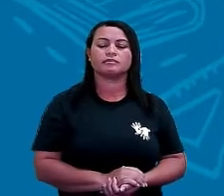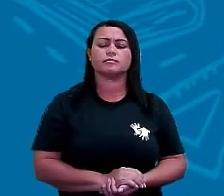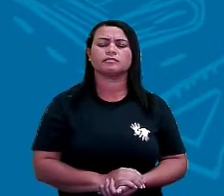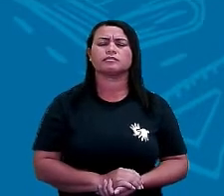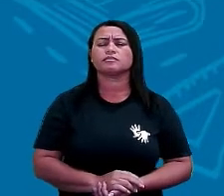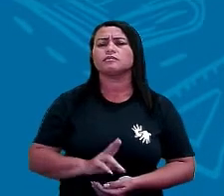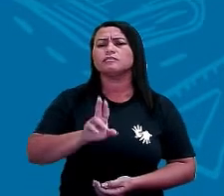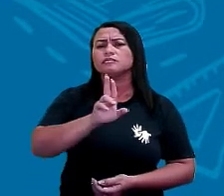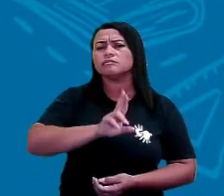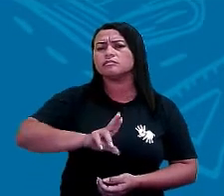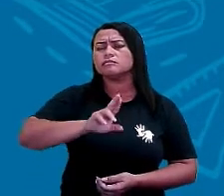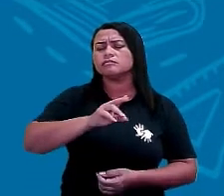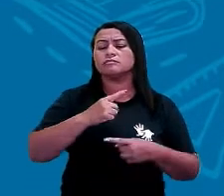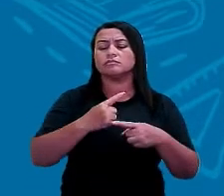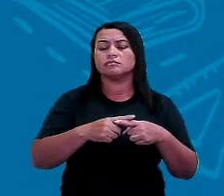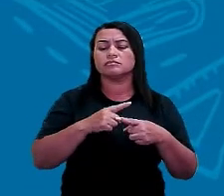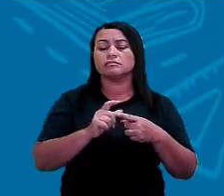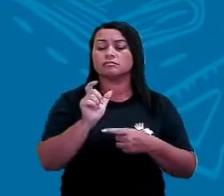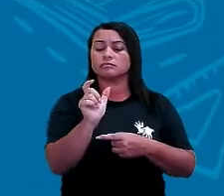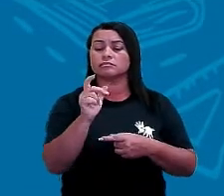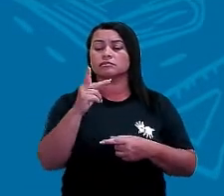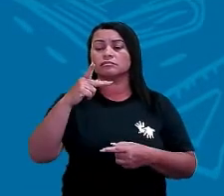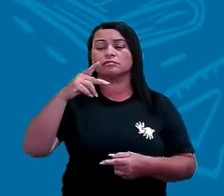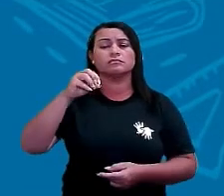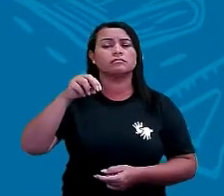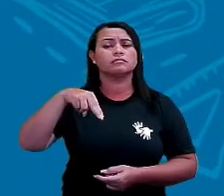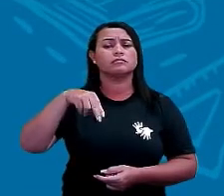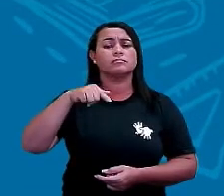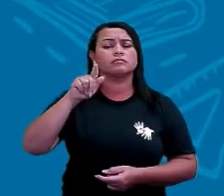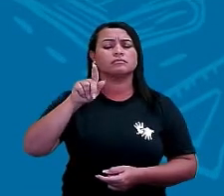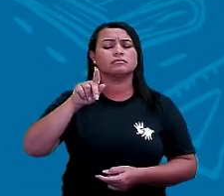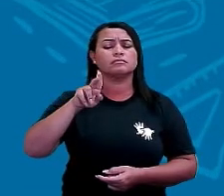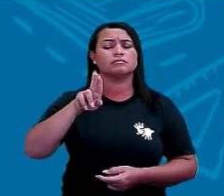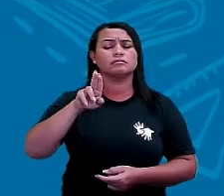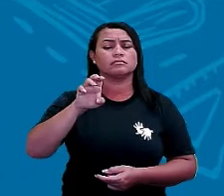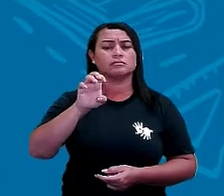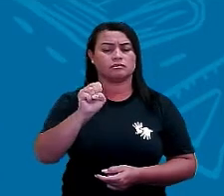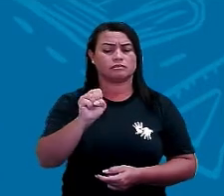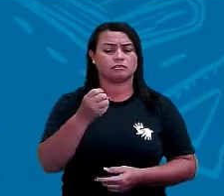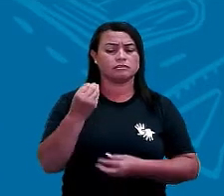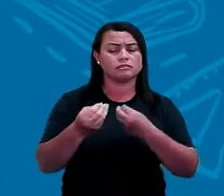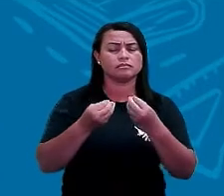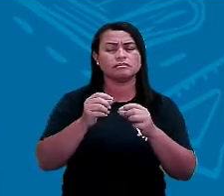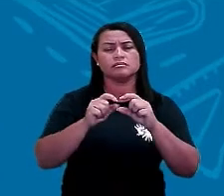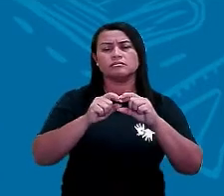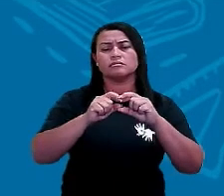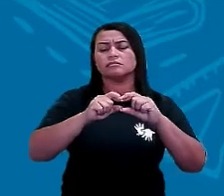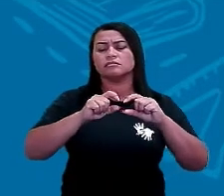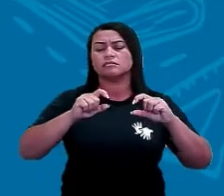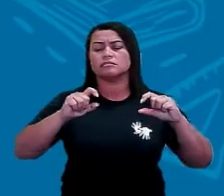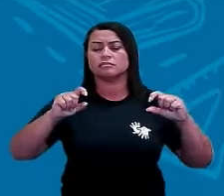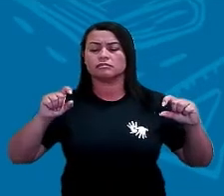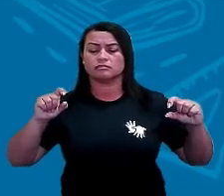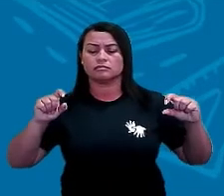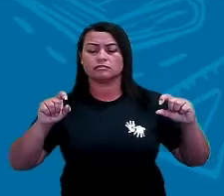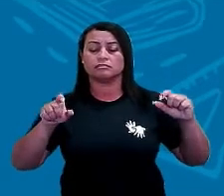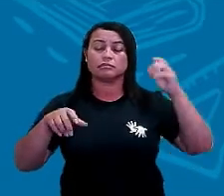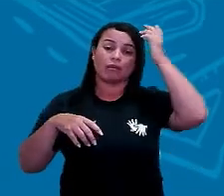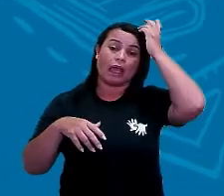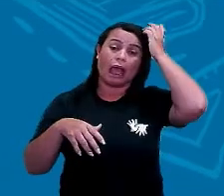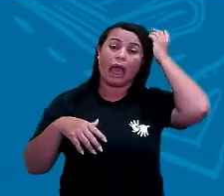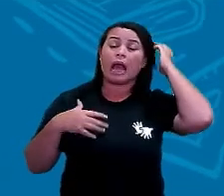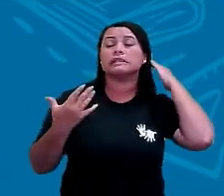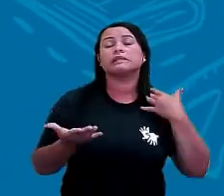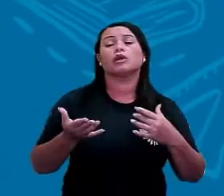O uso dos porquês depende do sentido que a gente pretende atribuir a uma frase. Assim, com